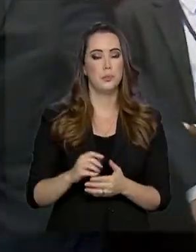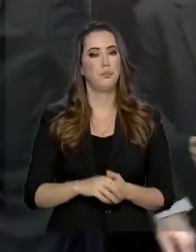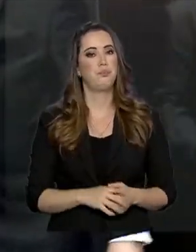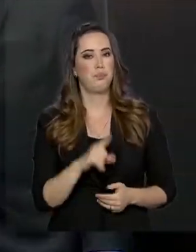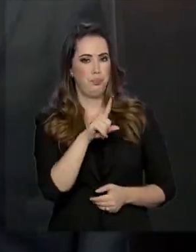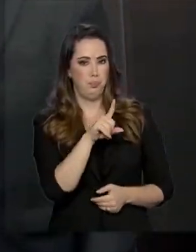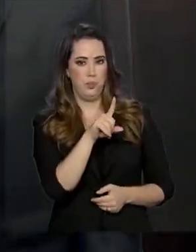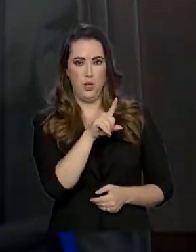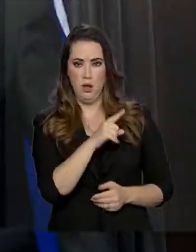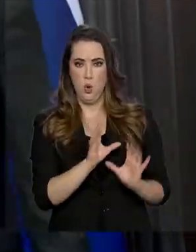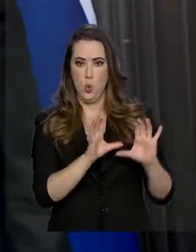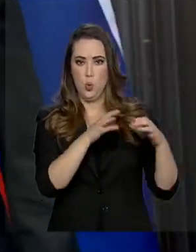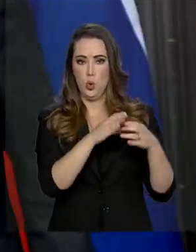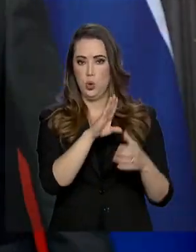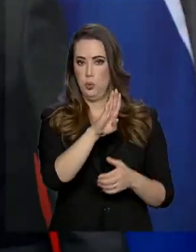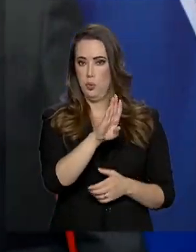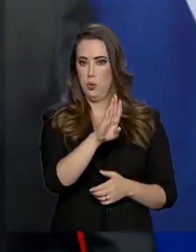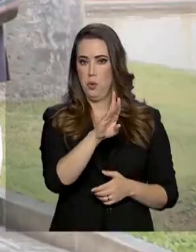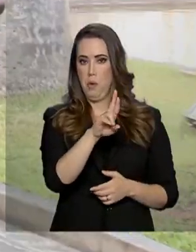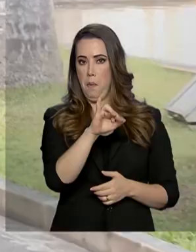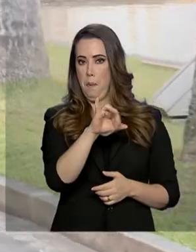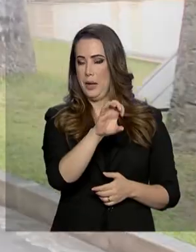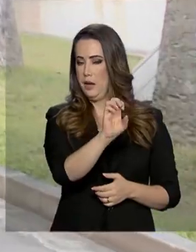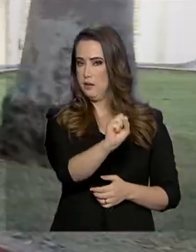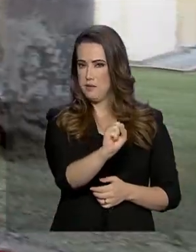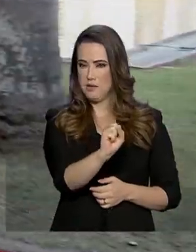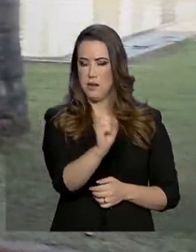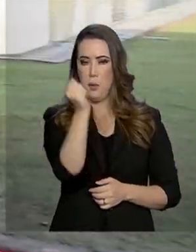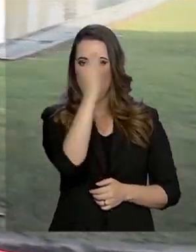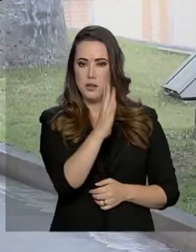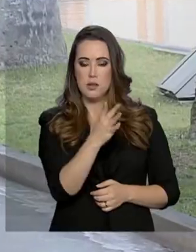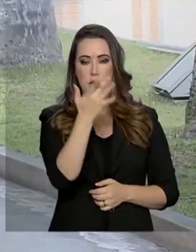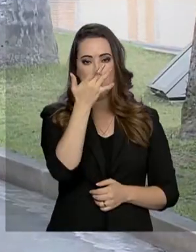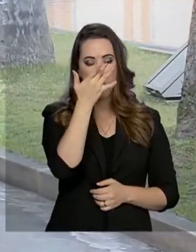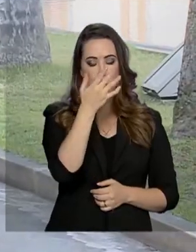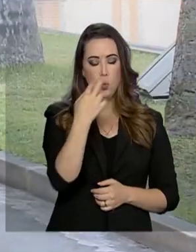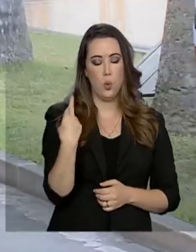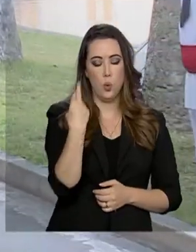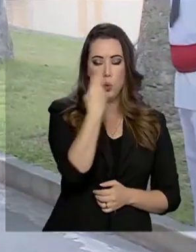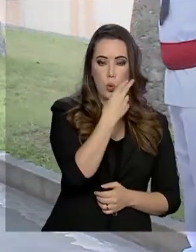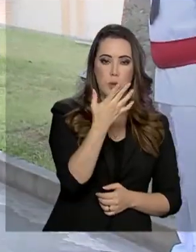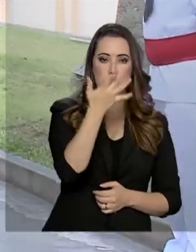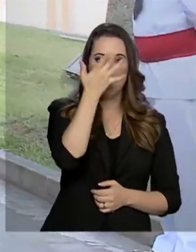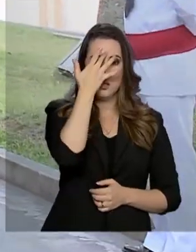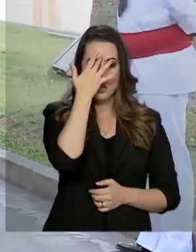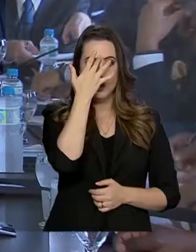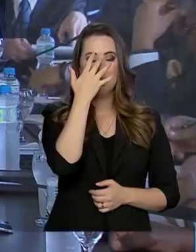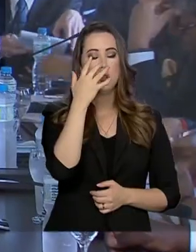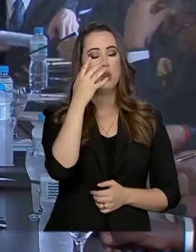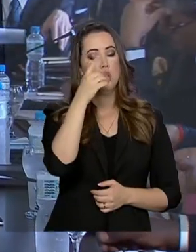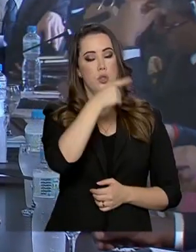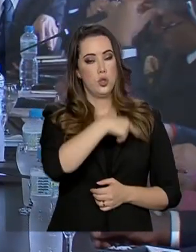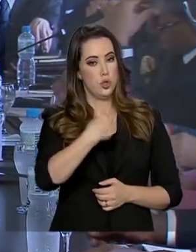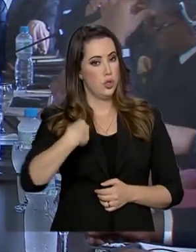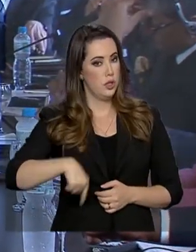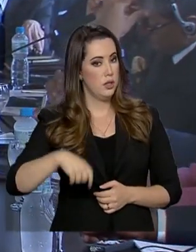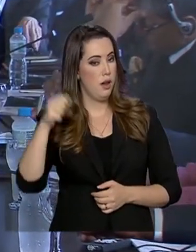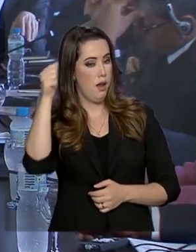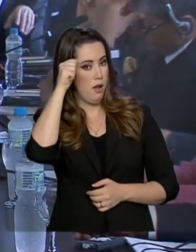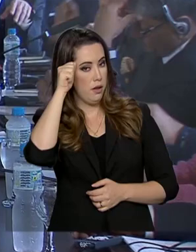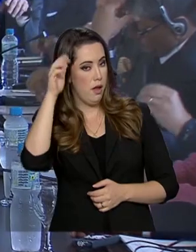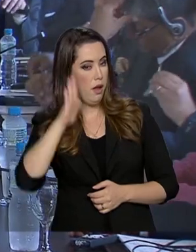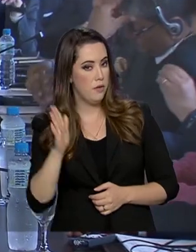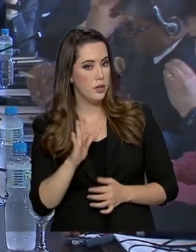cúpula do BRICS, formado por Brasil, Rússia, Índia, China e África do Sul, rendeu acordos de cooperação e o